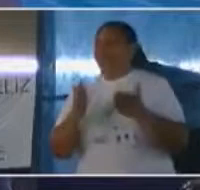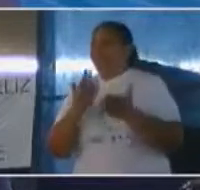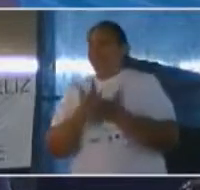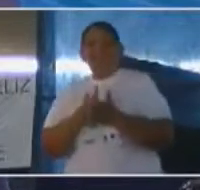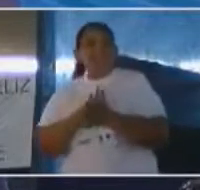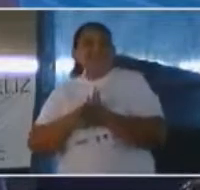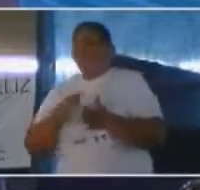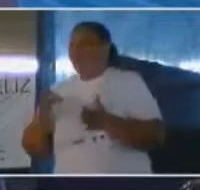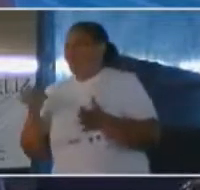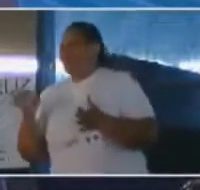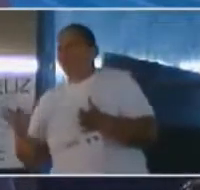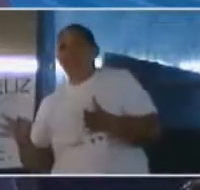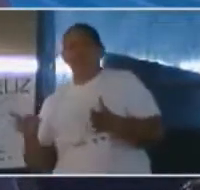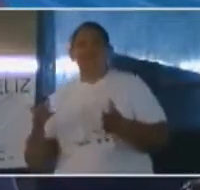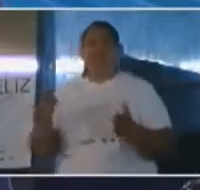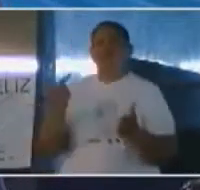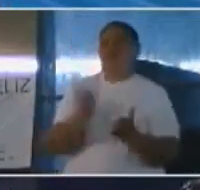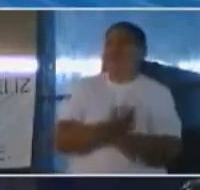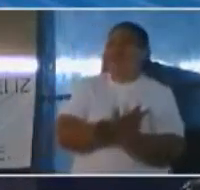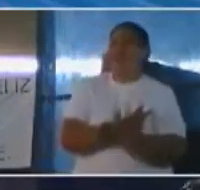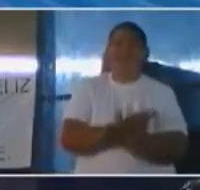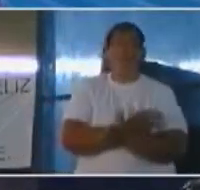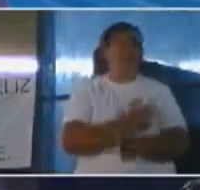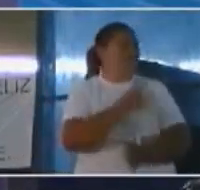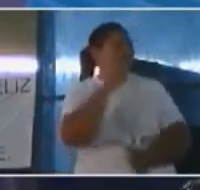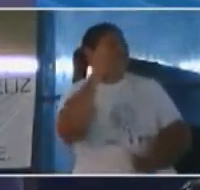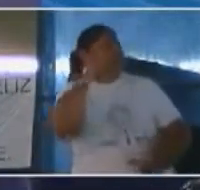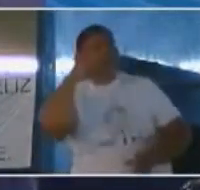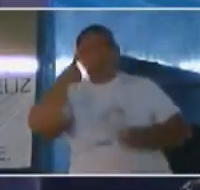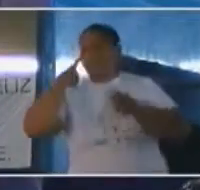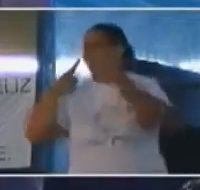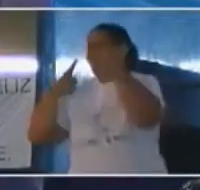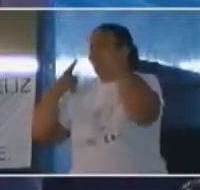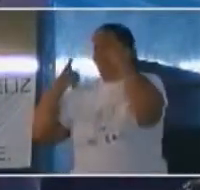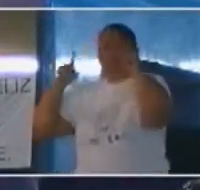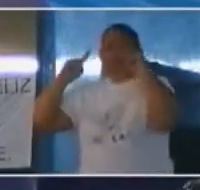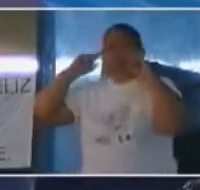certezas. Parece que só há incertezas.